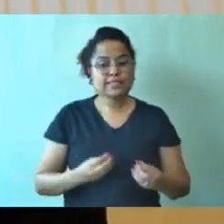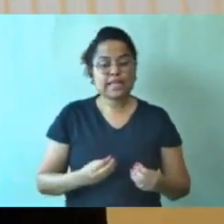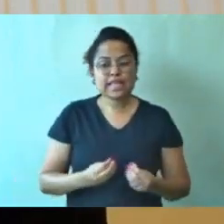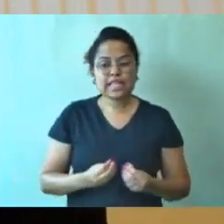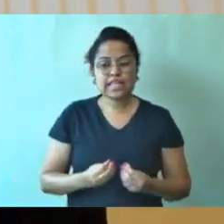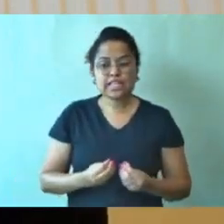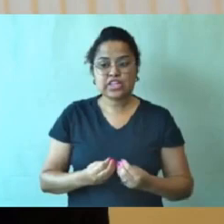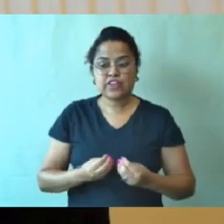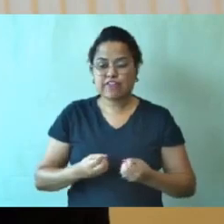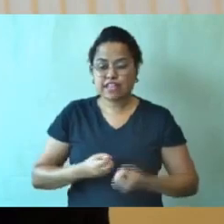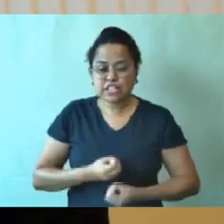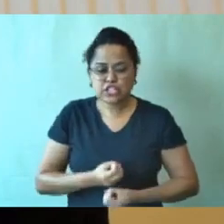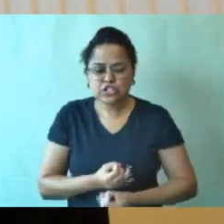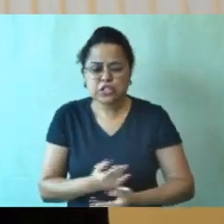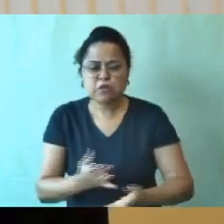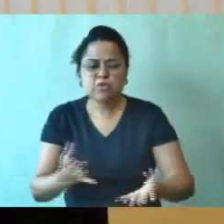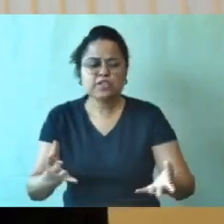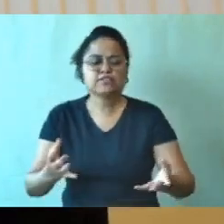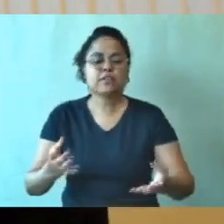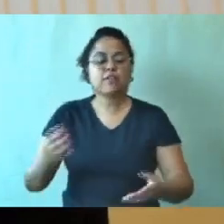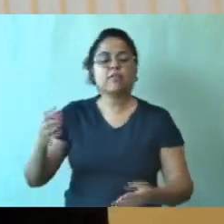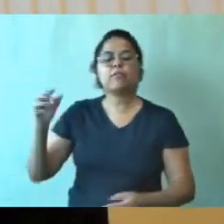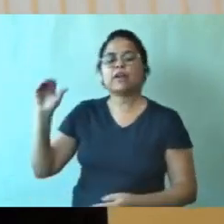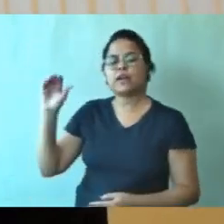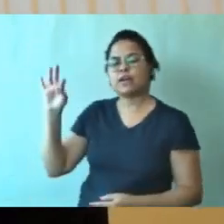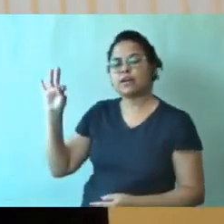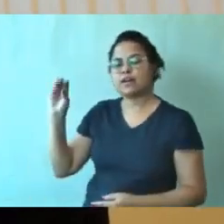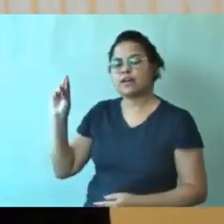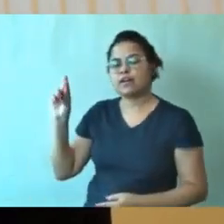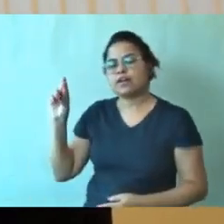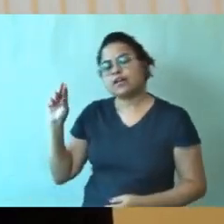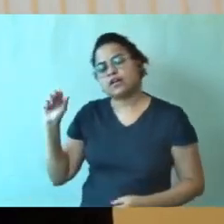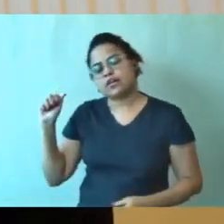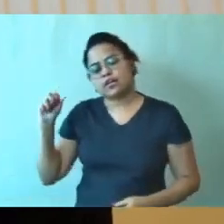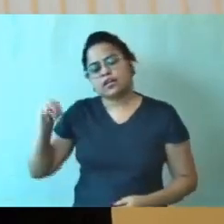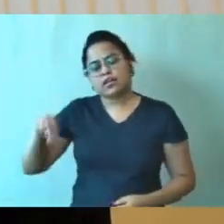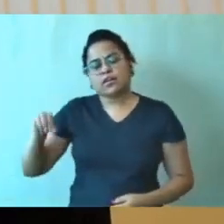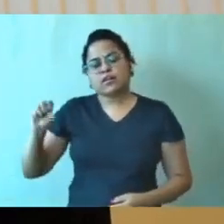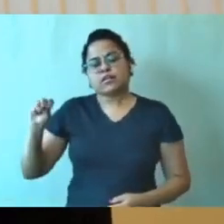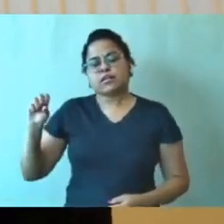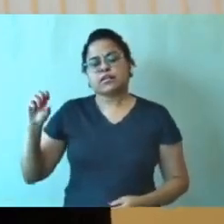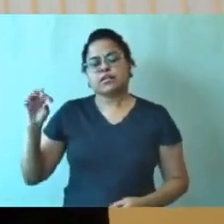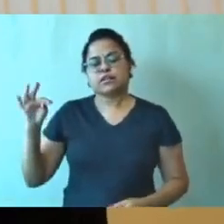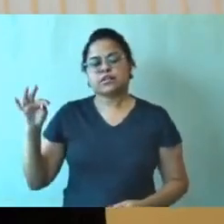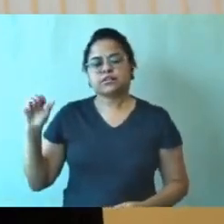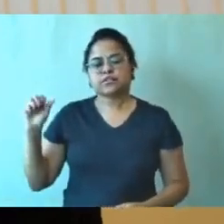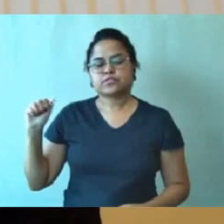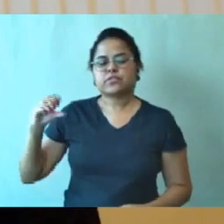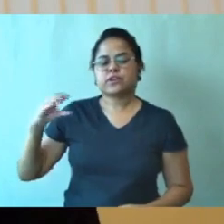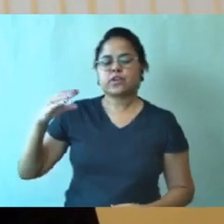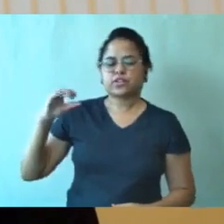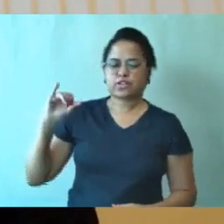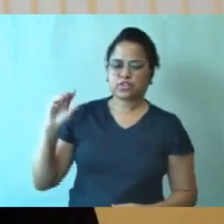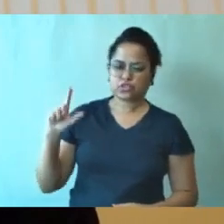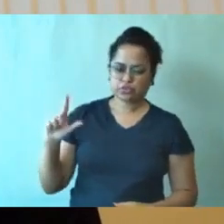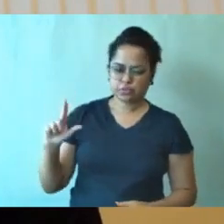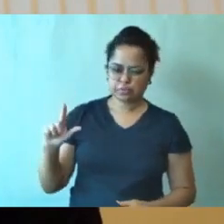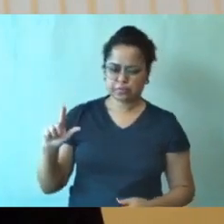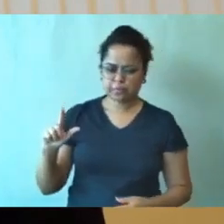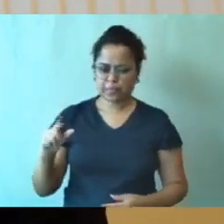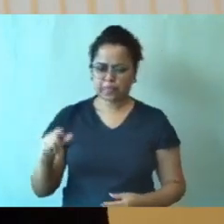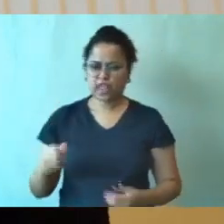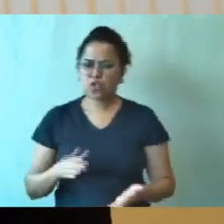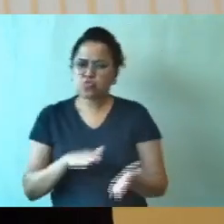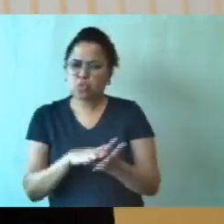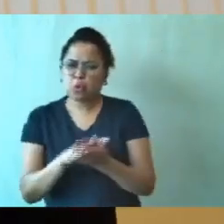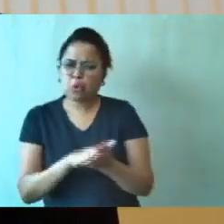Transfácil, tá certo? Ele é distribuído conforme a participação de cada empresa no custo de operação do